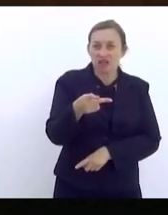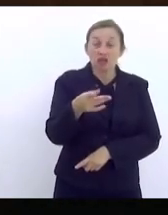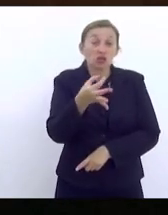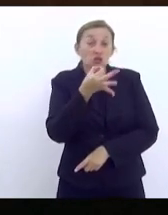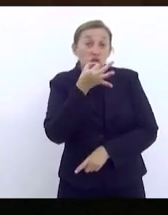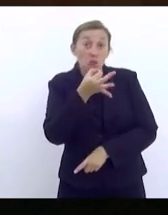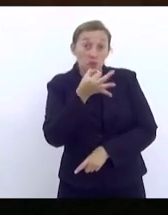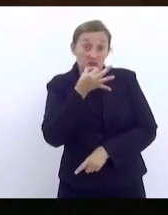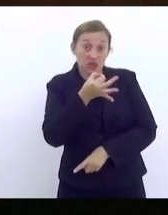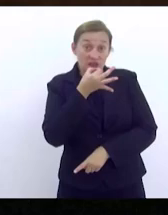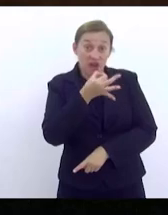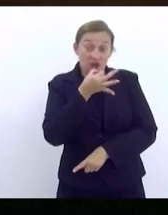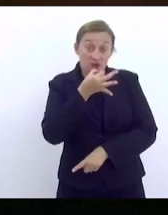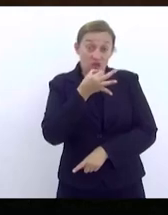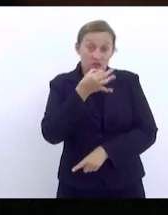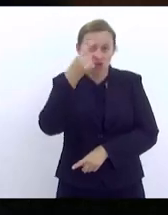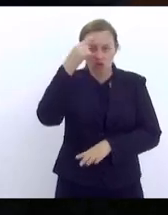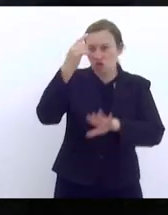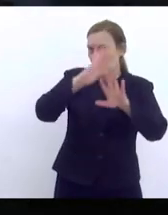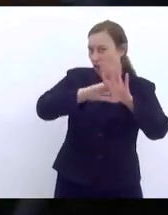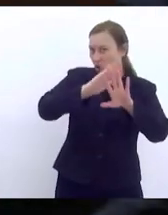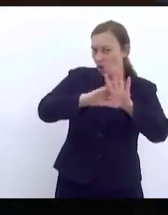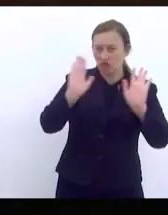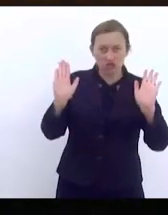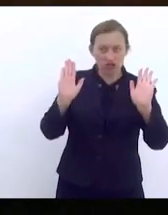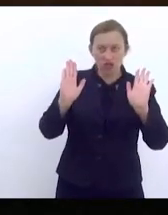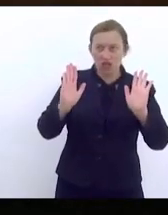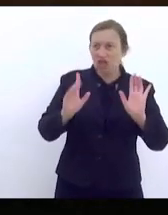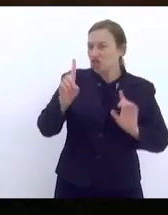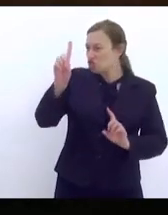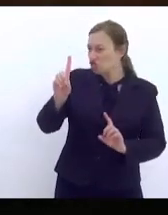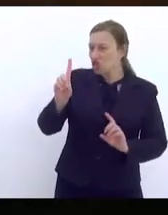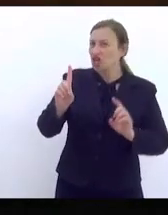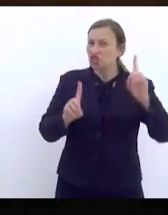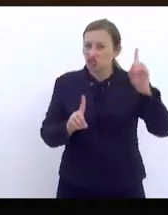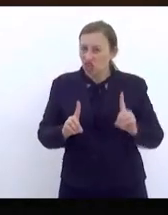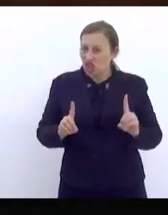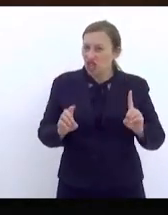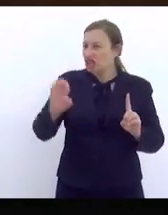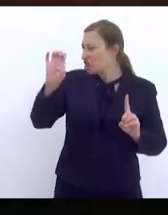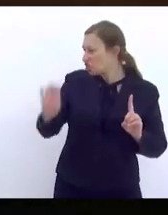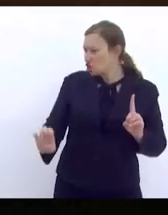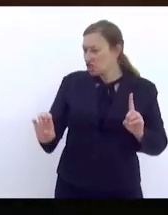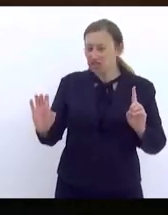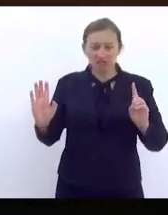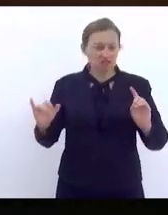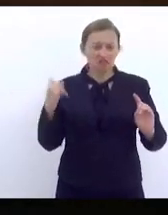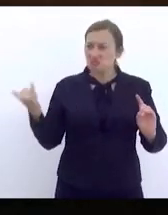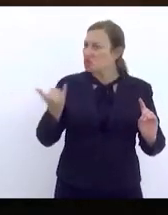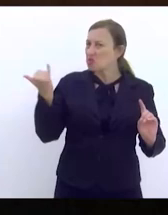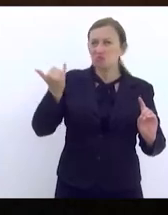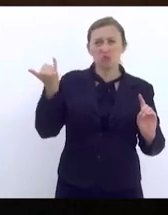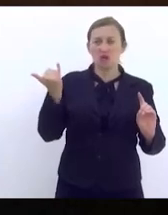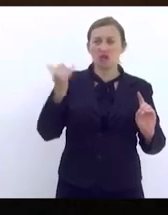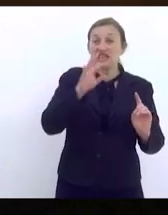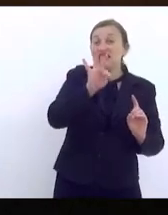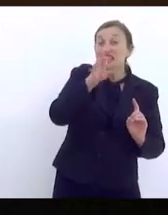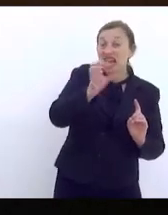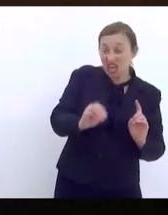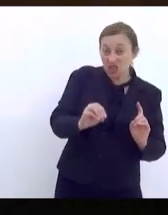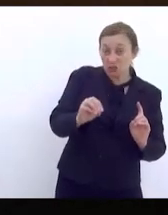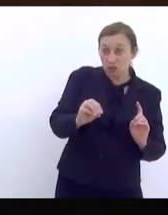posicionamento ideológico seja de direita seja de esquerda seja de centro